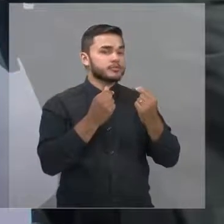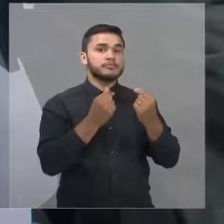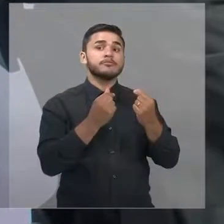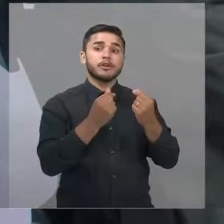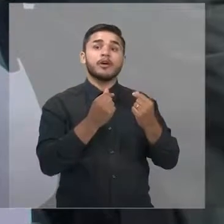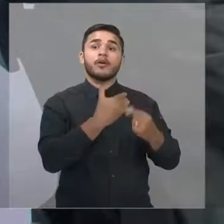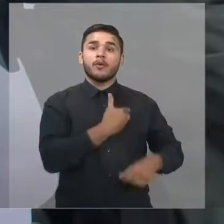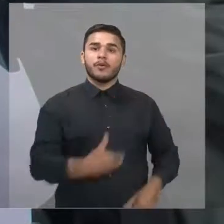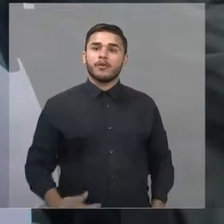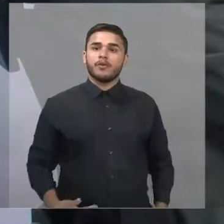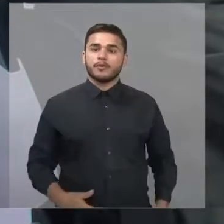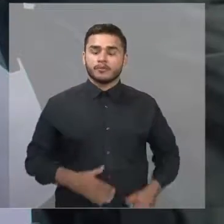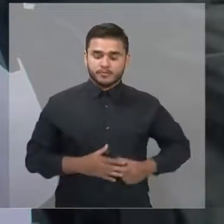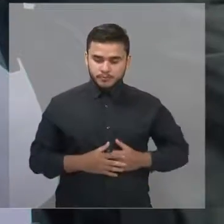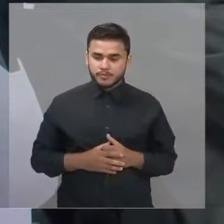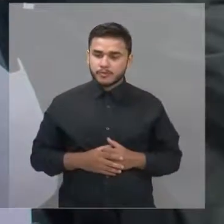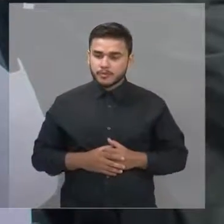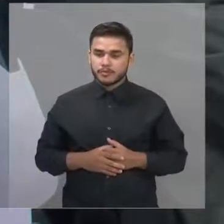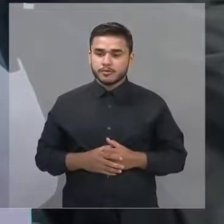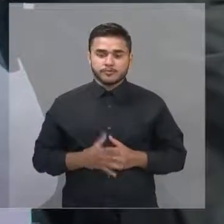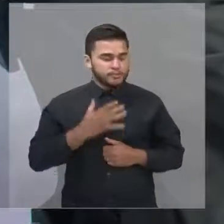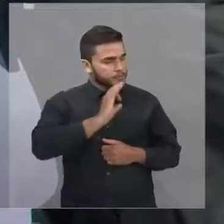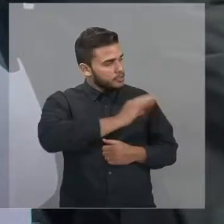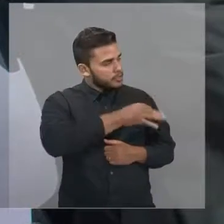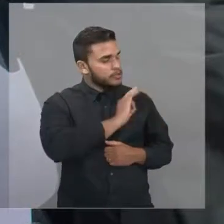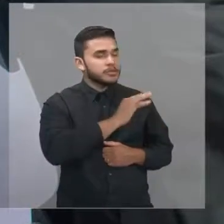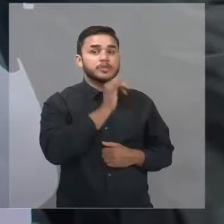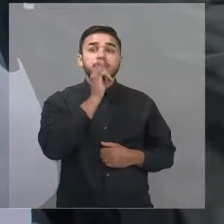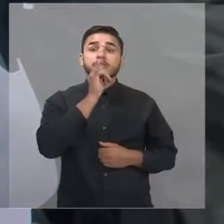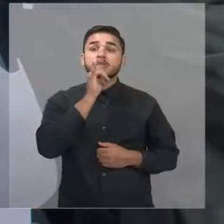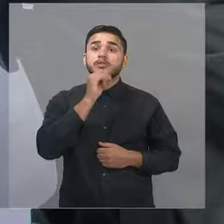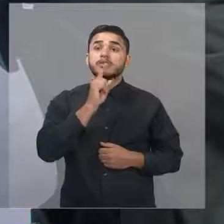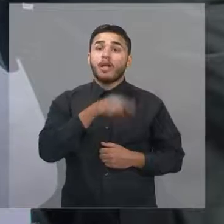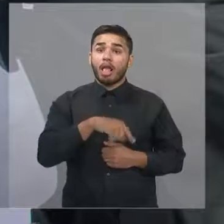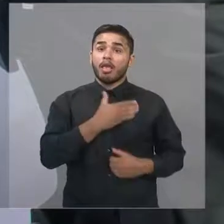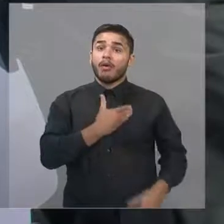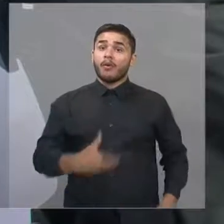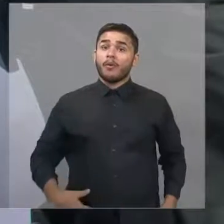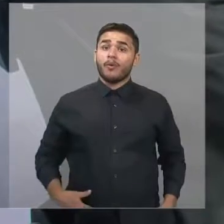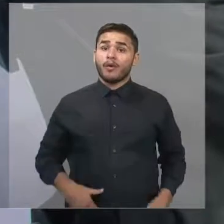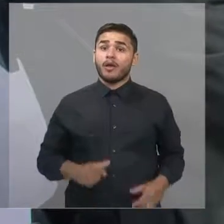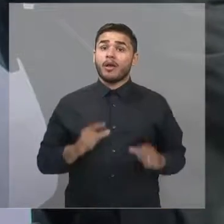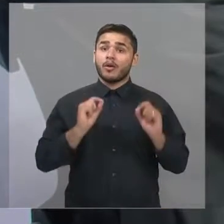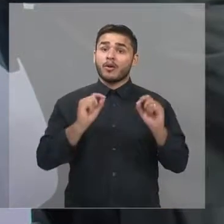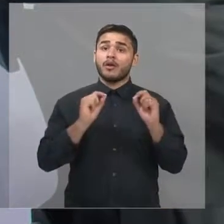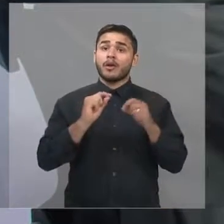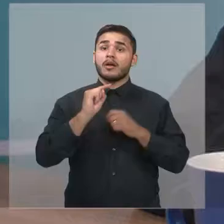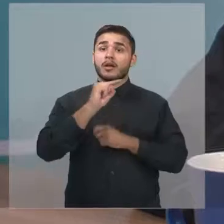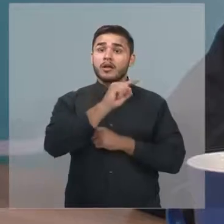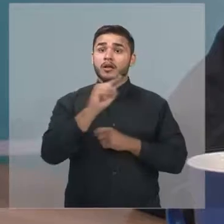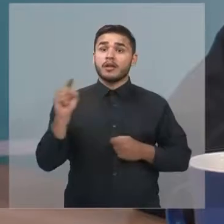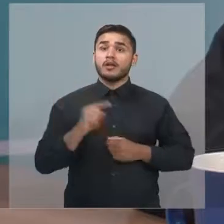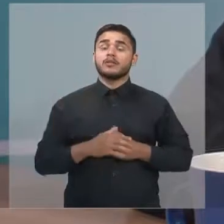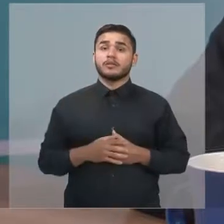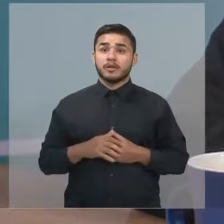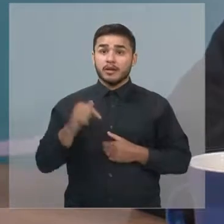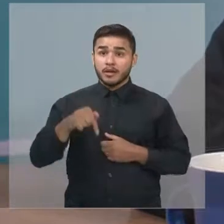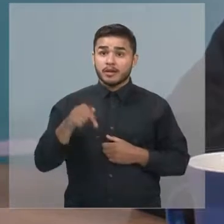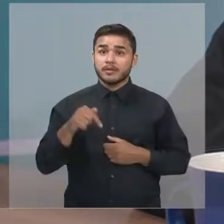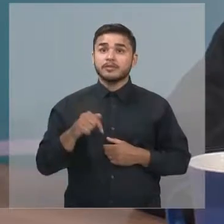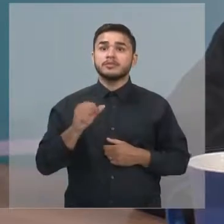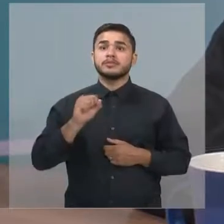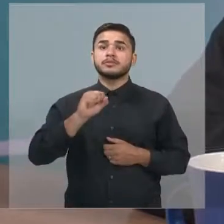público. Aí você tem agora, para concluir a sua tese correta, professor Rui, o parlamento brasileiro, ninguém é elegível no Brasil